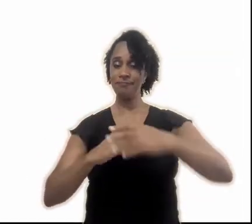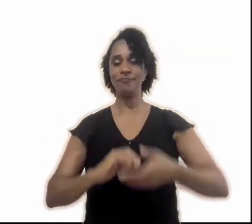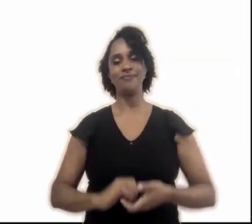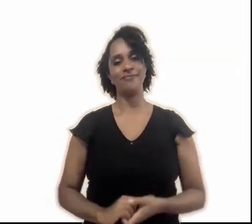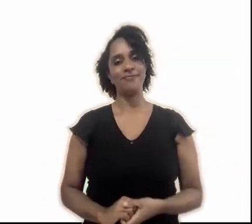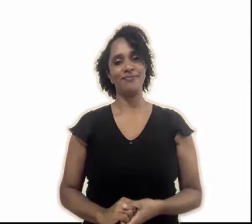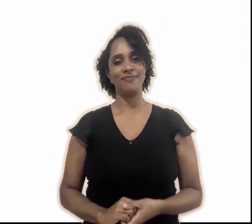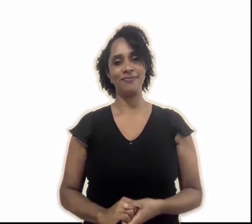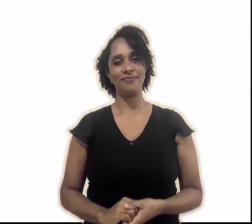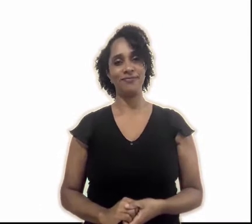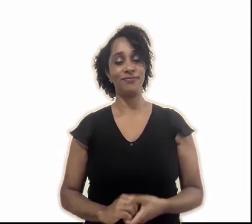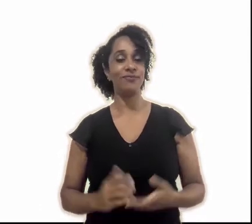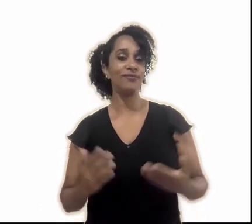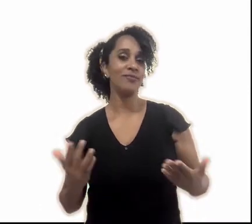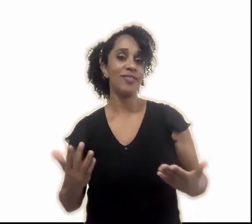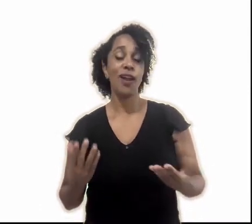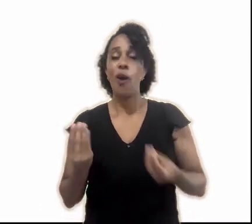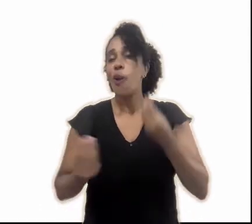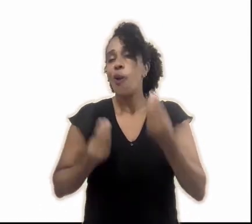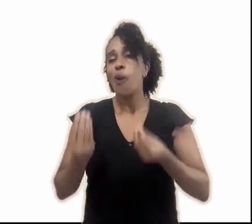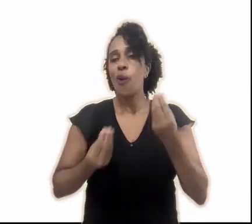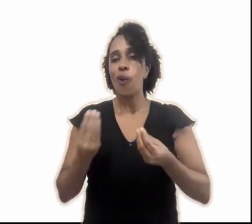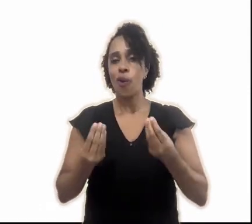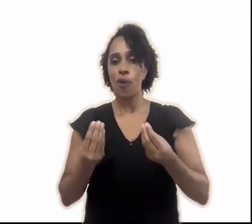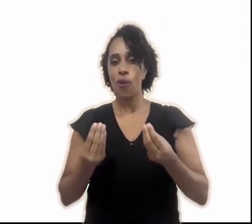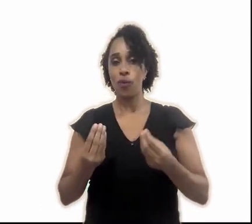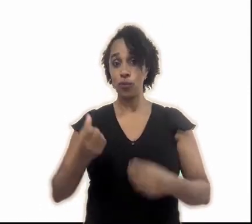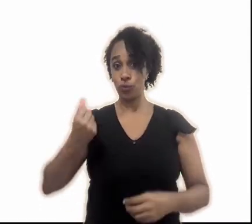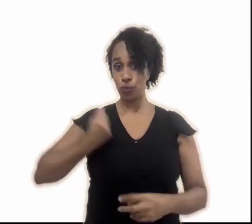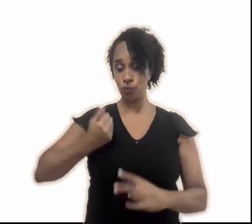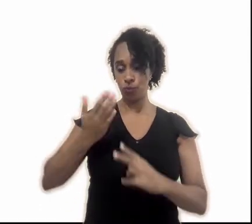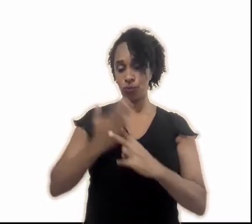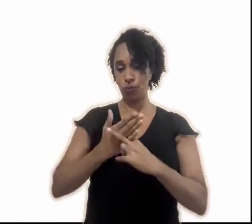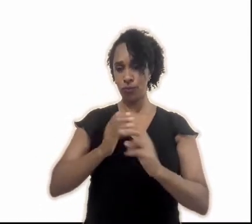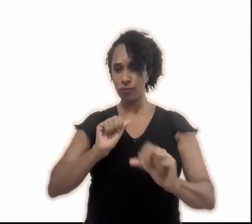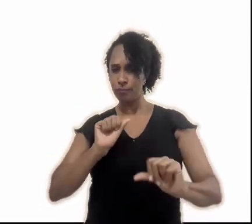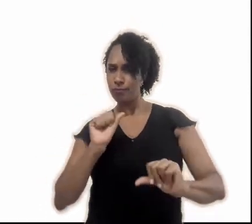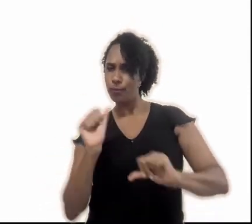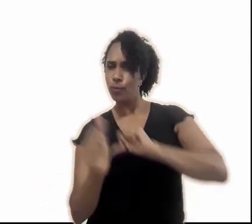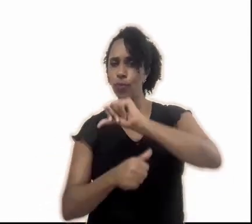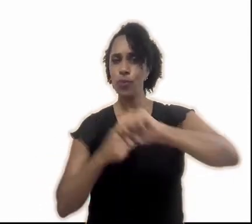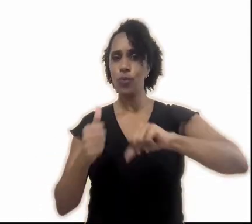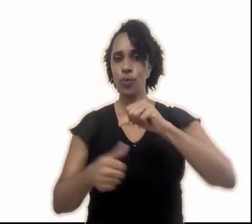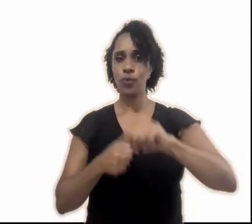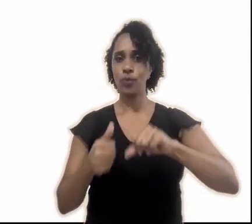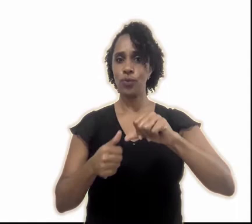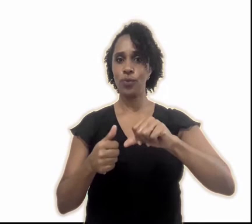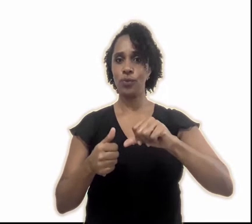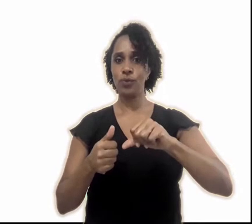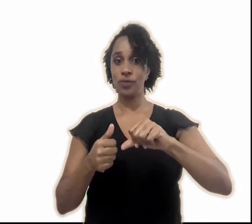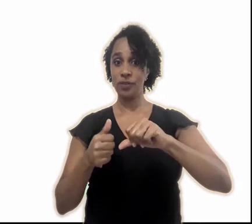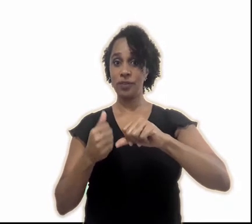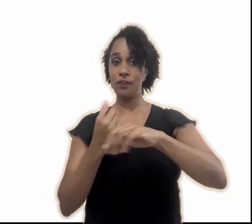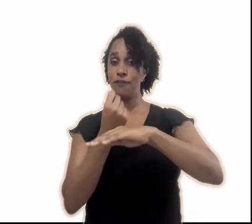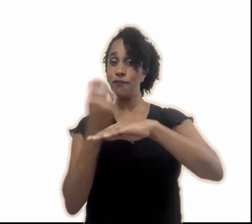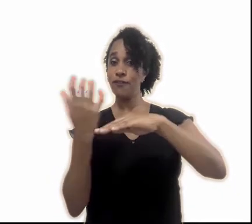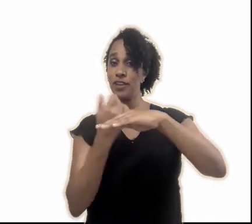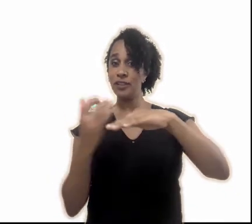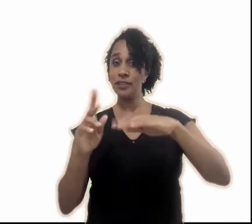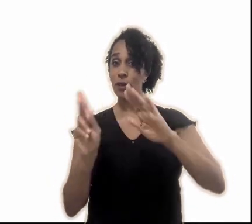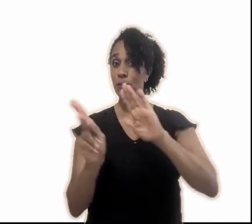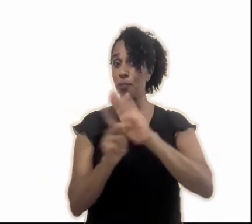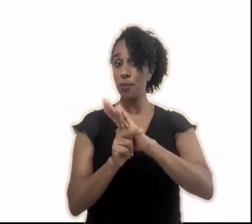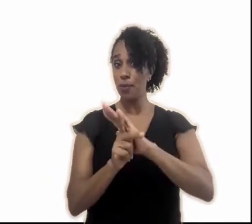Muito bem, agora vamos para a transformação. Como transformar um número misto em uma fração imprópria? Temos dois modos de fazer